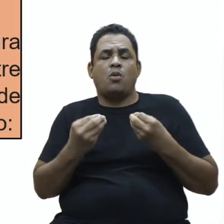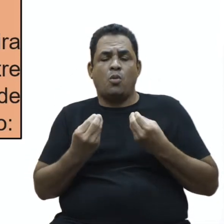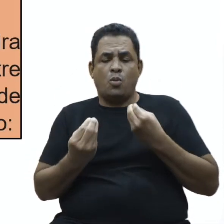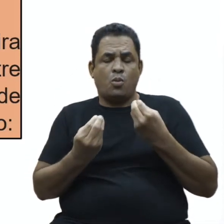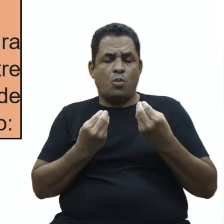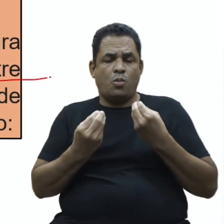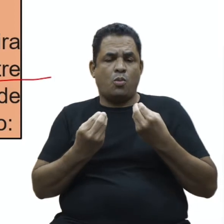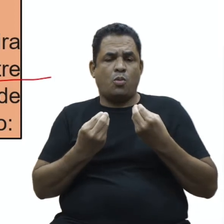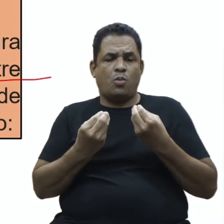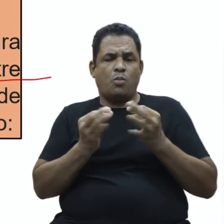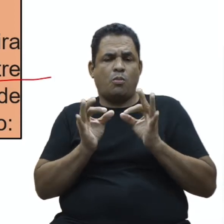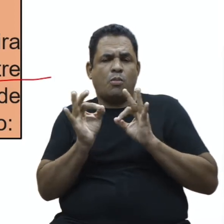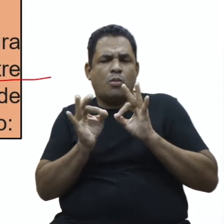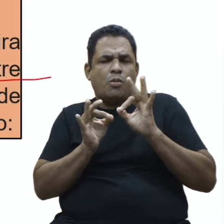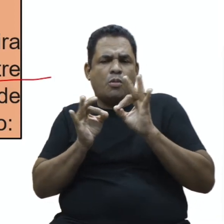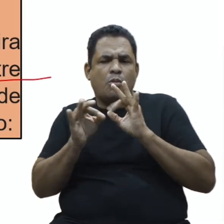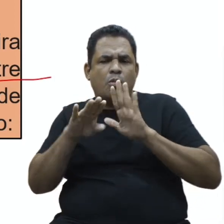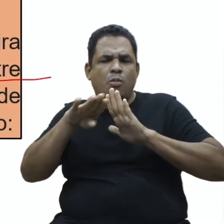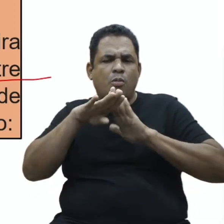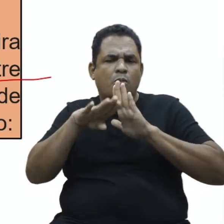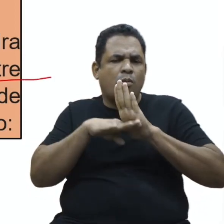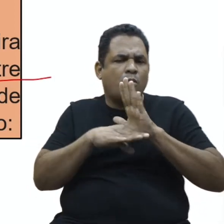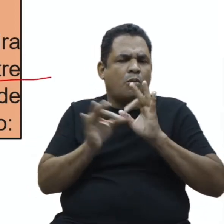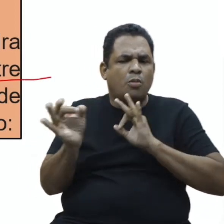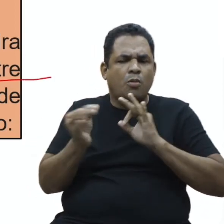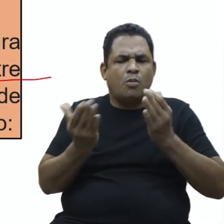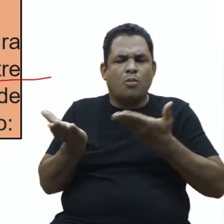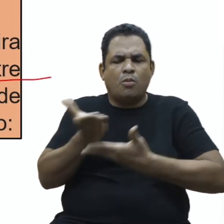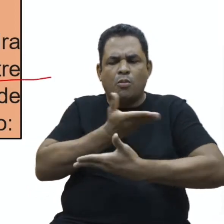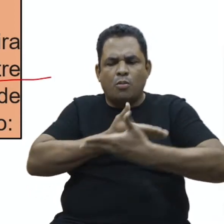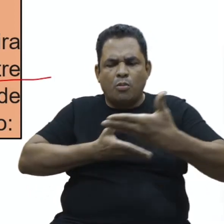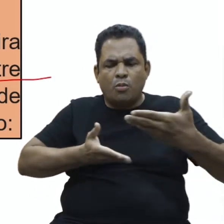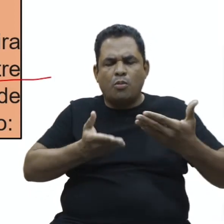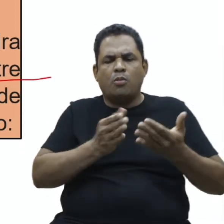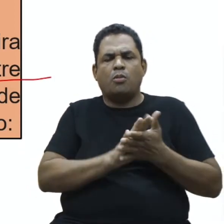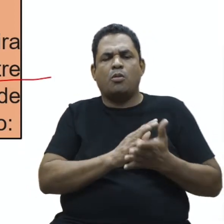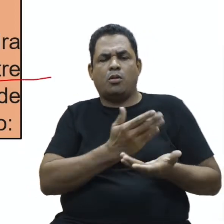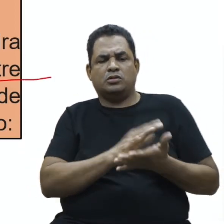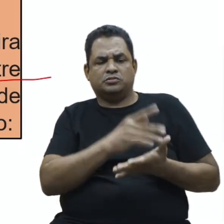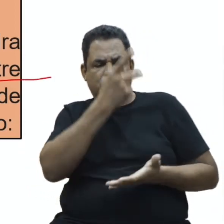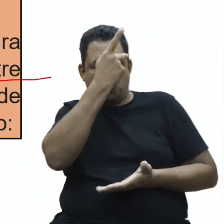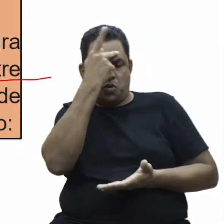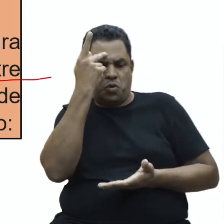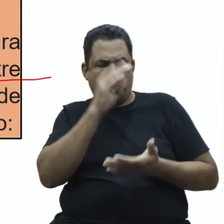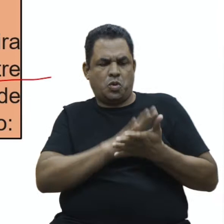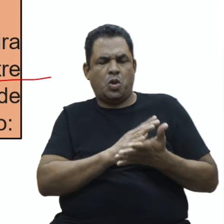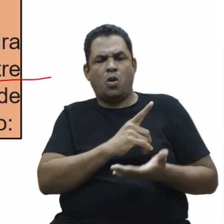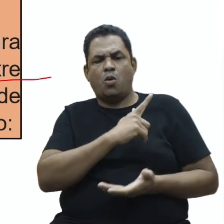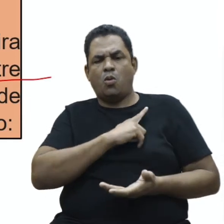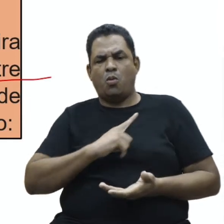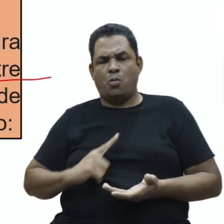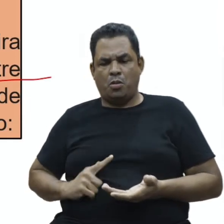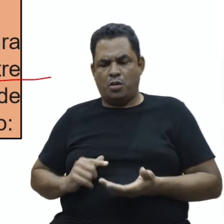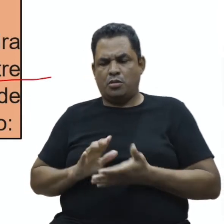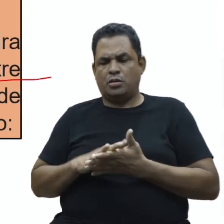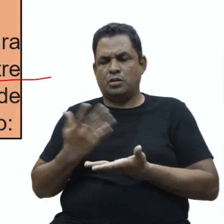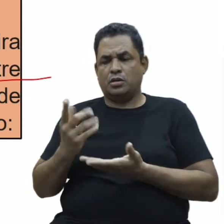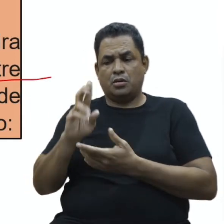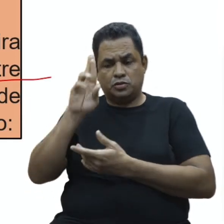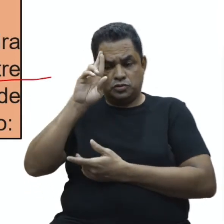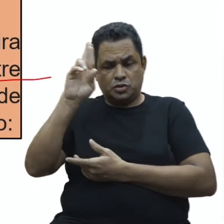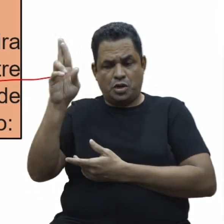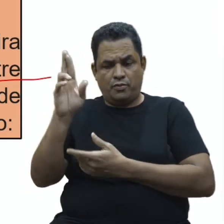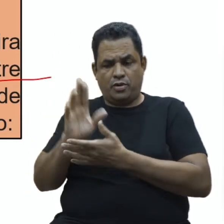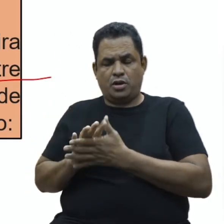se constituem as relações entre governados e governantes, ok? São duas propostas